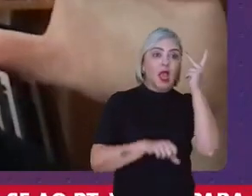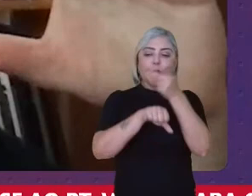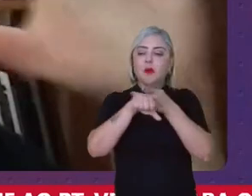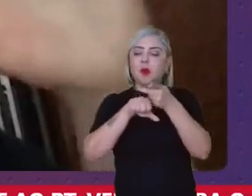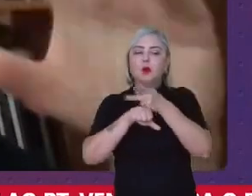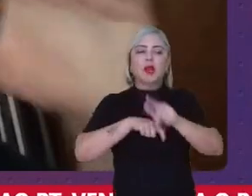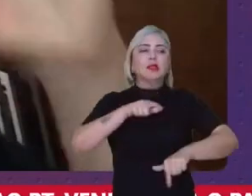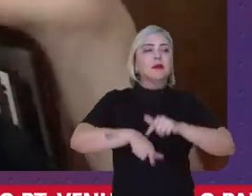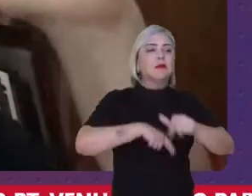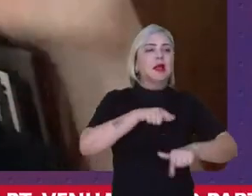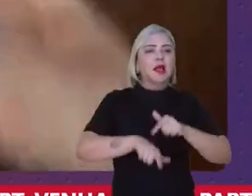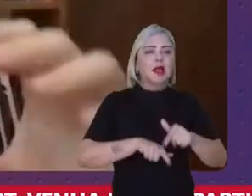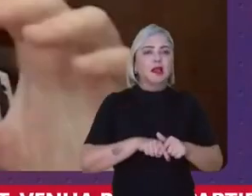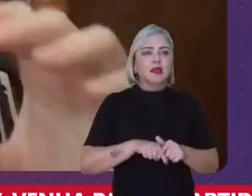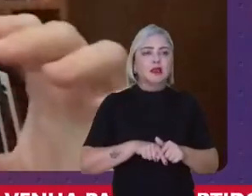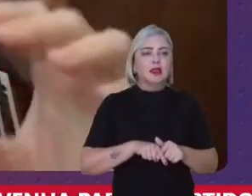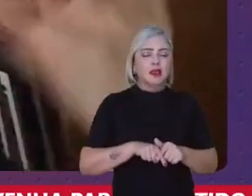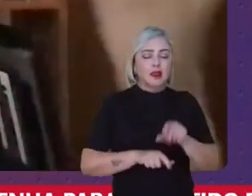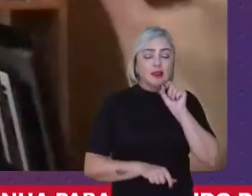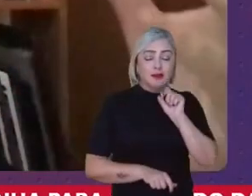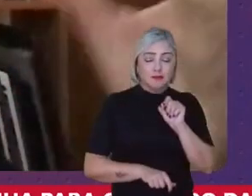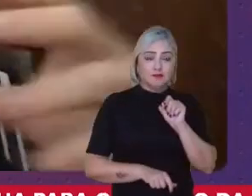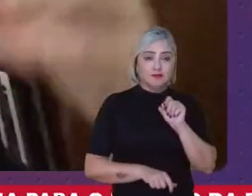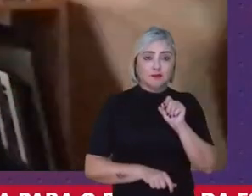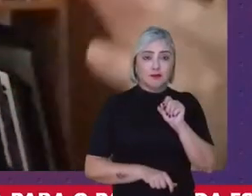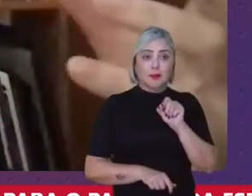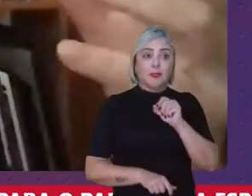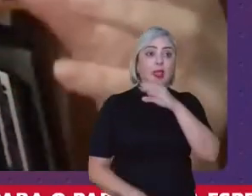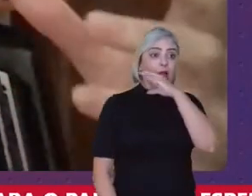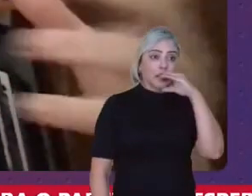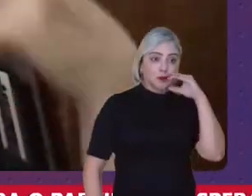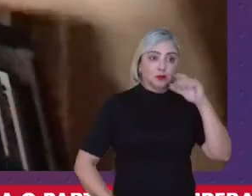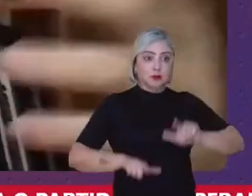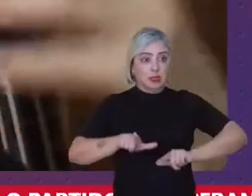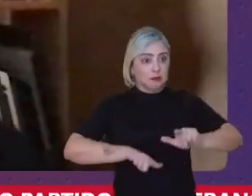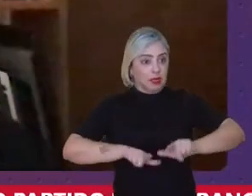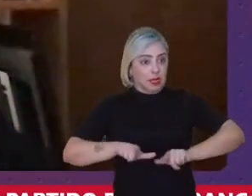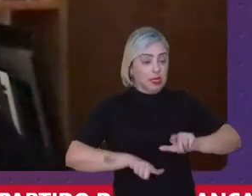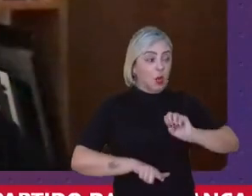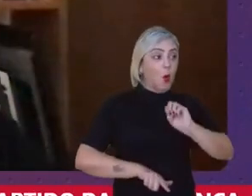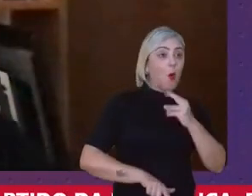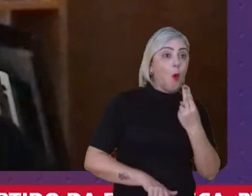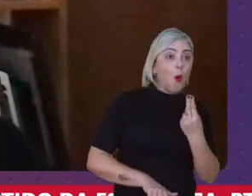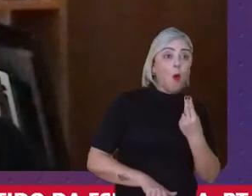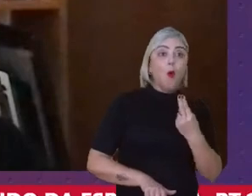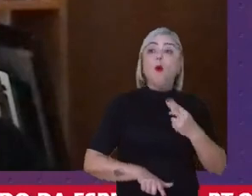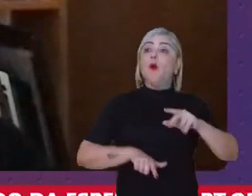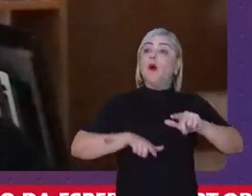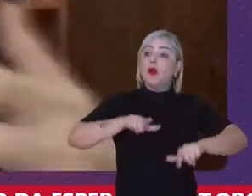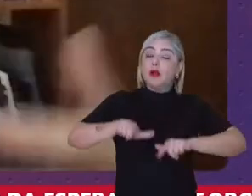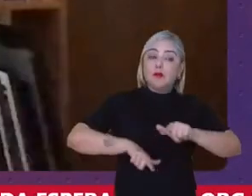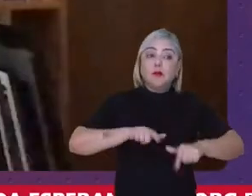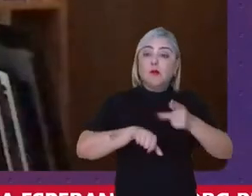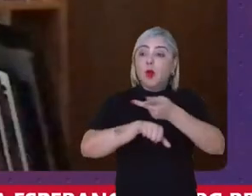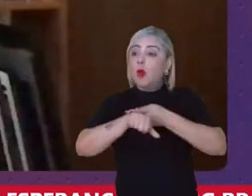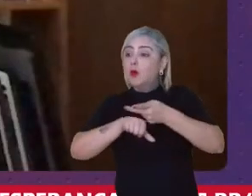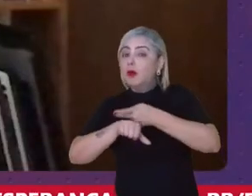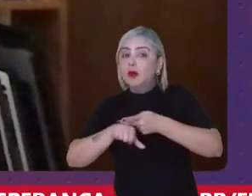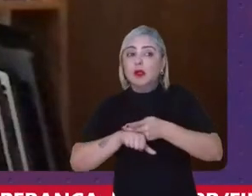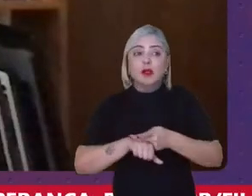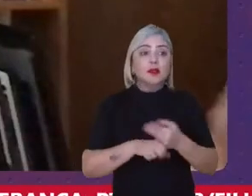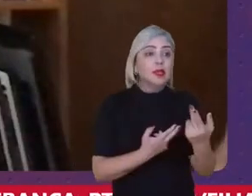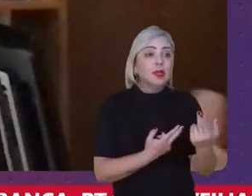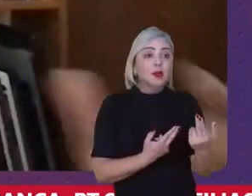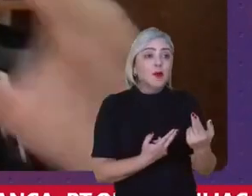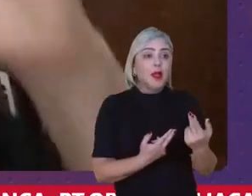ao trabalho. Então, ou esses adultos trabalham, ou esses adultos estão buscando trabalho, assim como os que